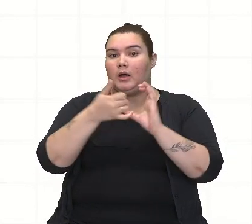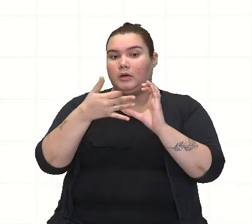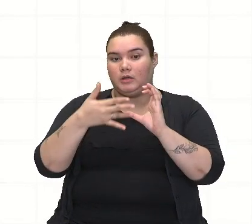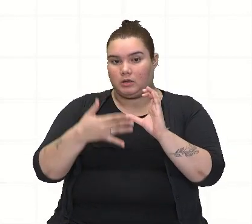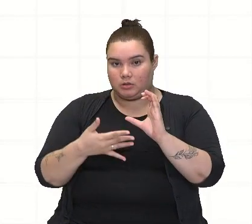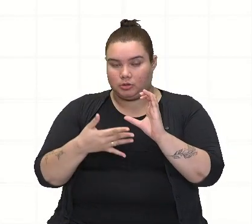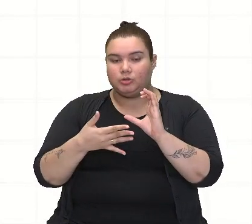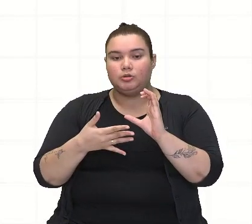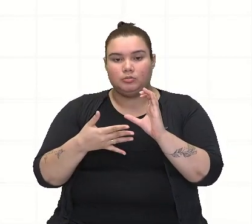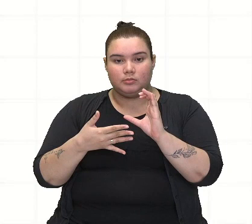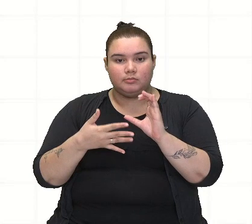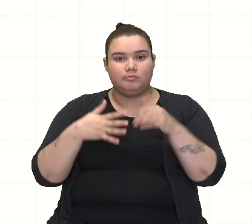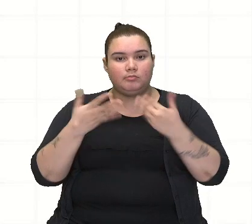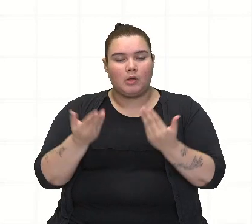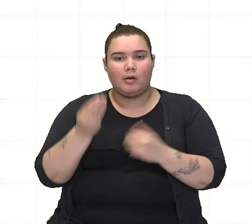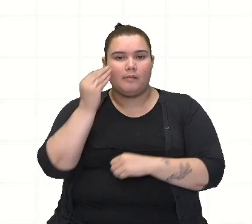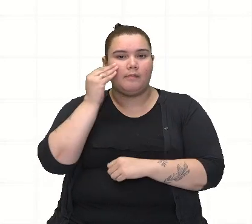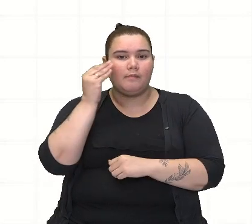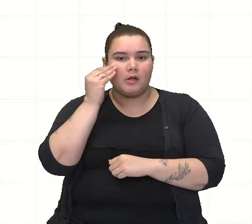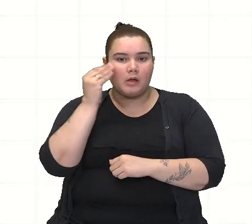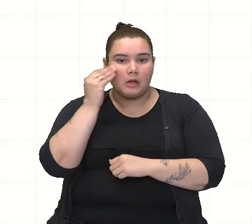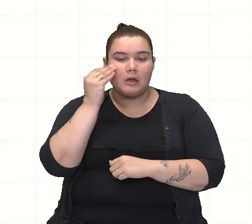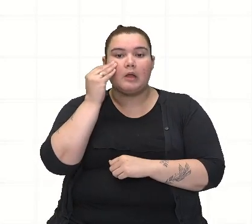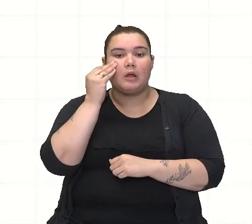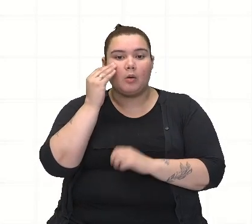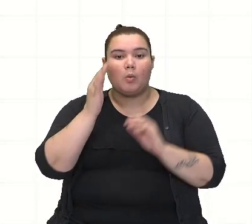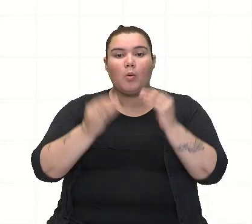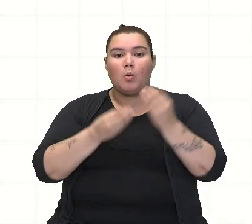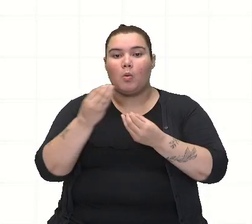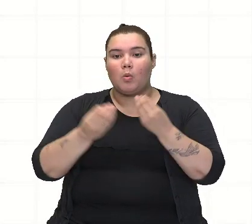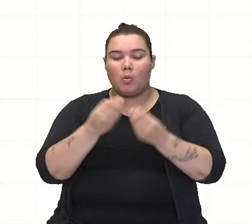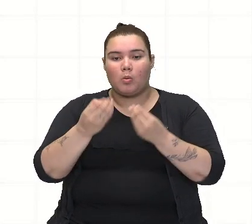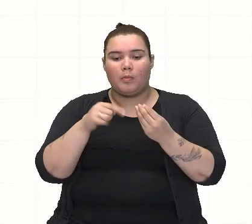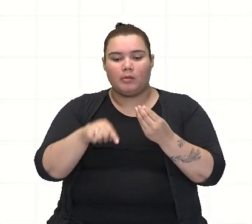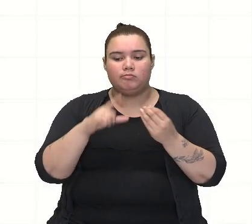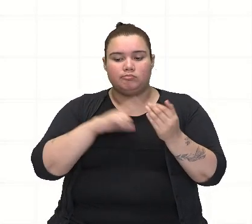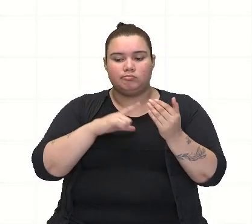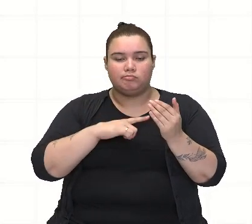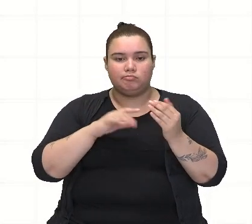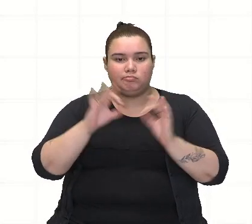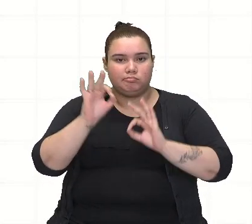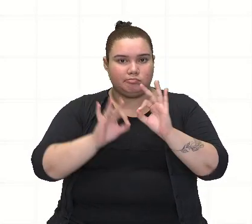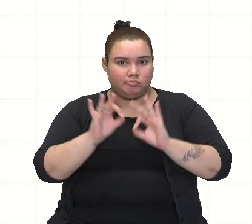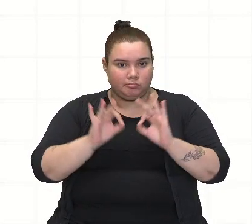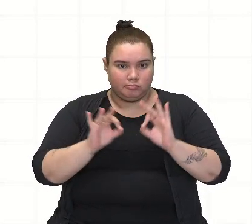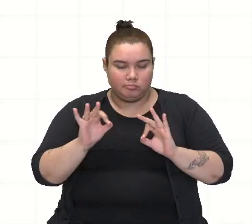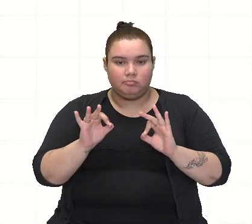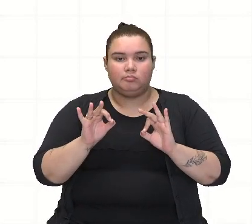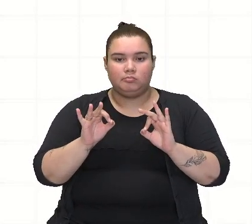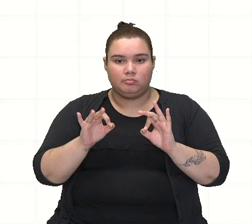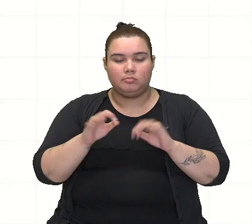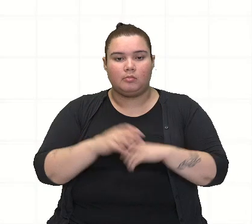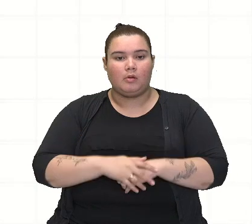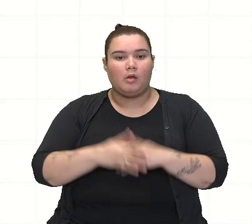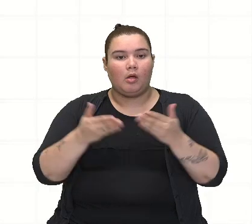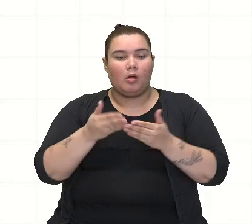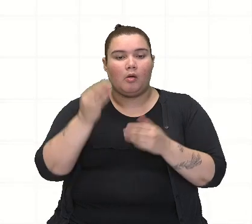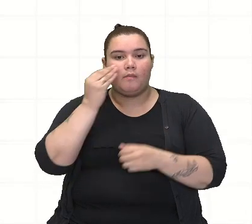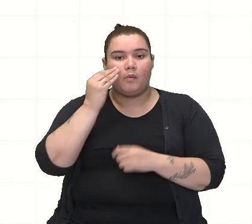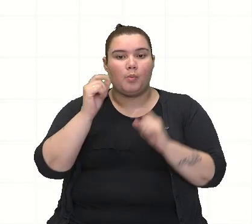classificadas. Então, vamos ver agora como é que isso evolui, olha. Então, vamos para o que nós chamamos